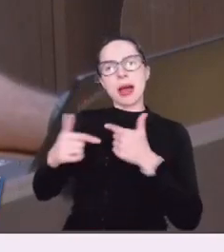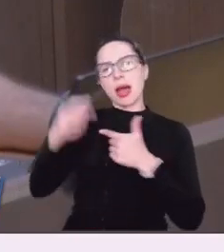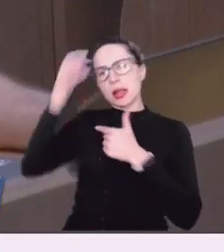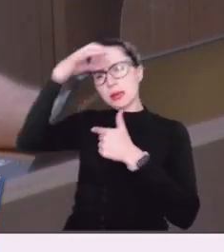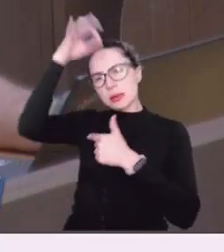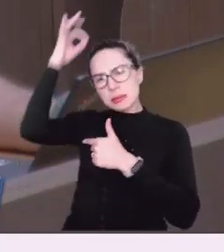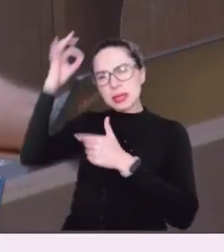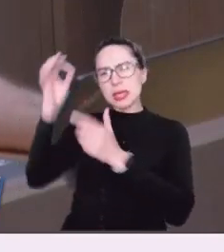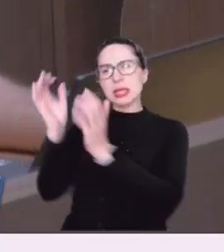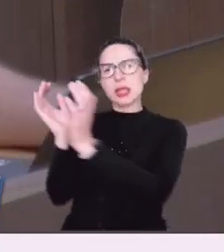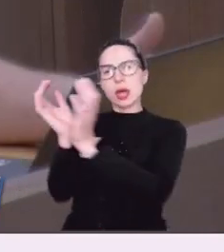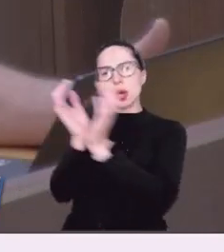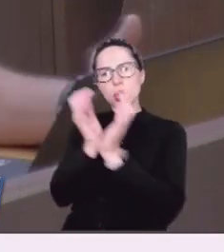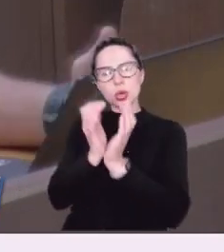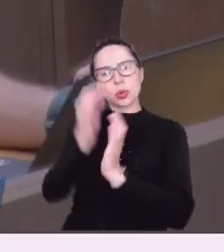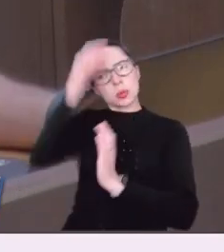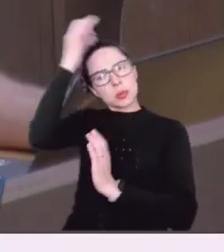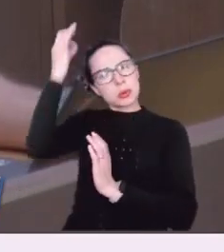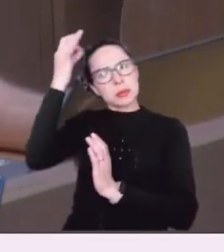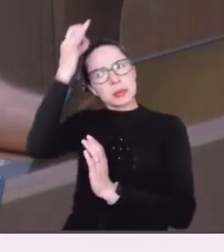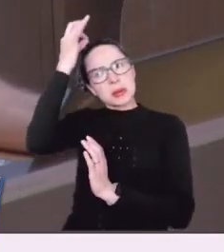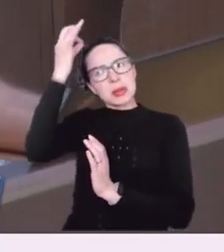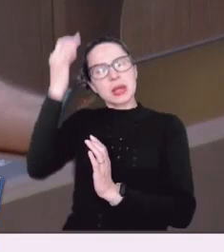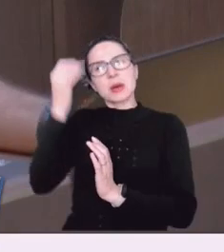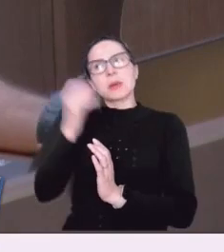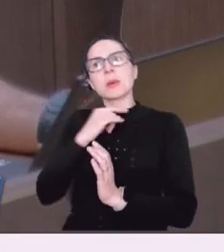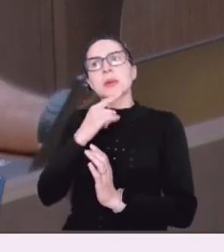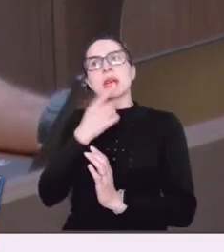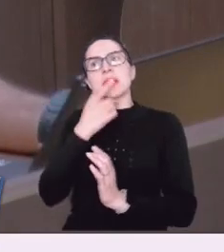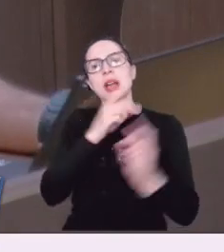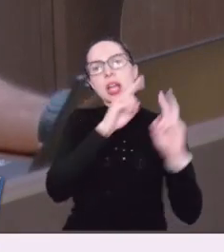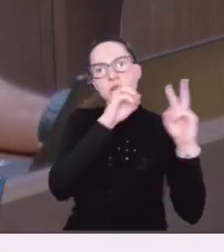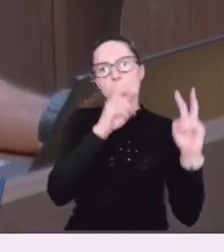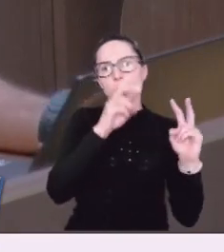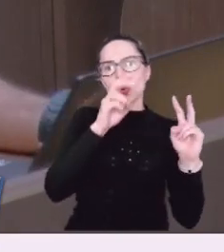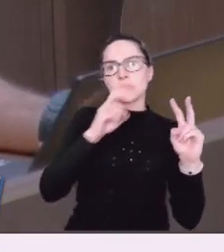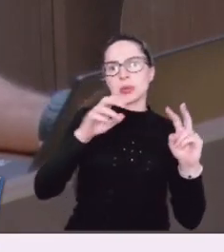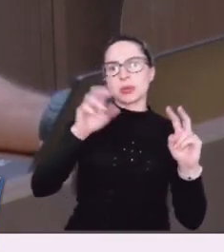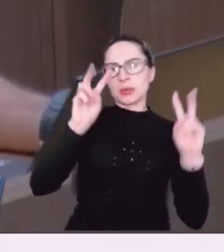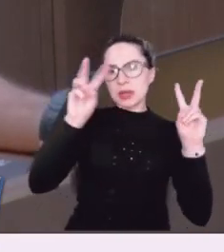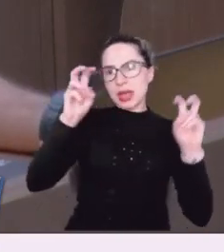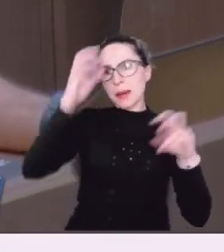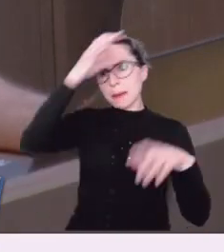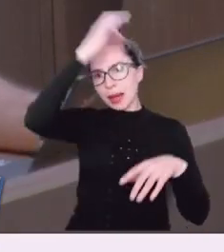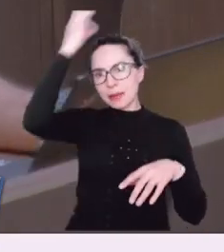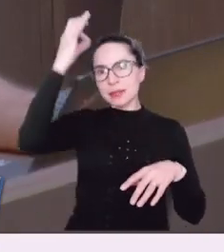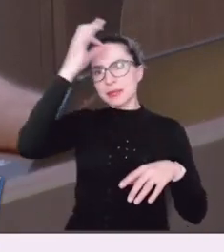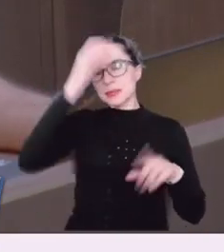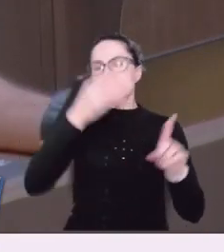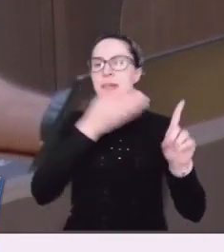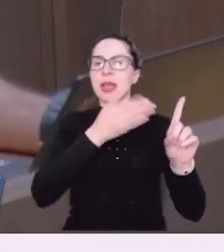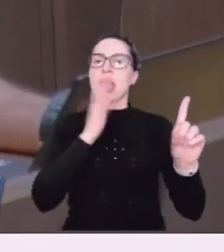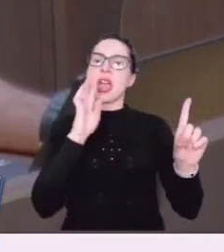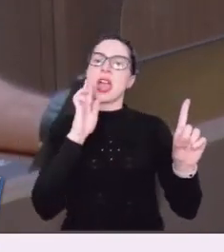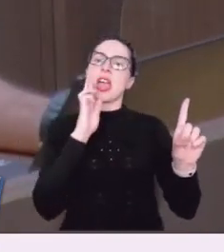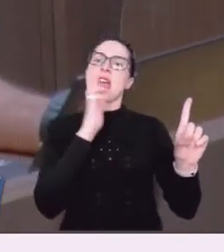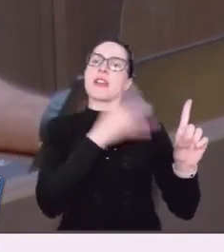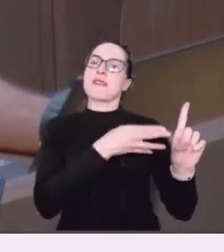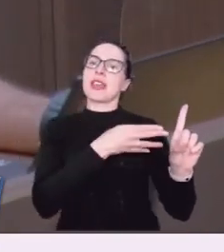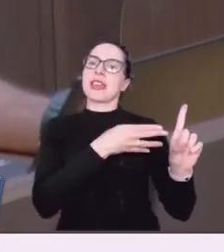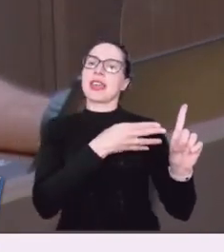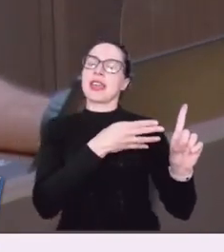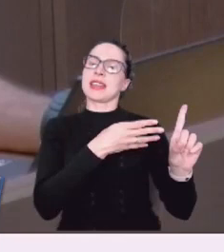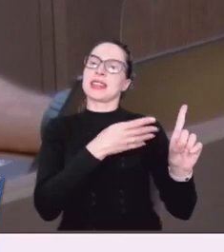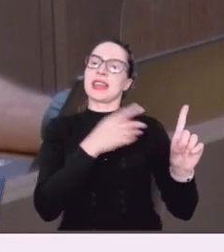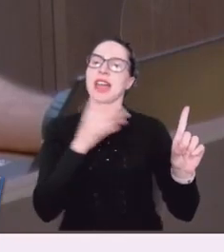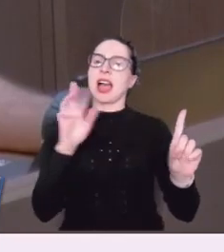tem como a gente falar em espiritismo sem falar do Dr. Ramon. Ele, sem dúvida nenhuma, um baluarte do espiritismo na cidade,